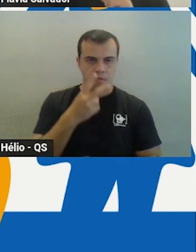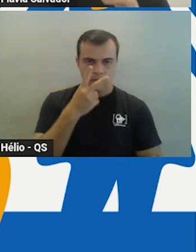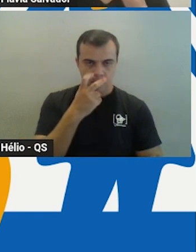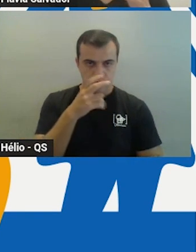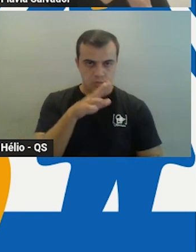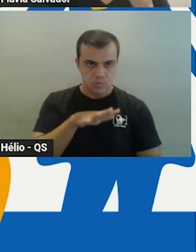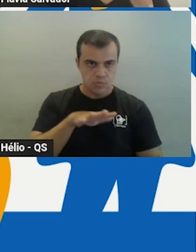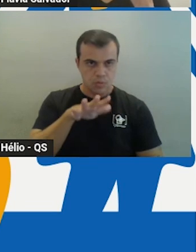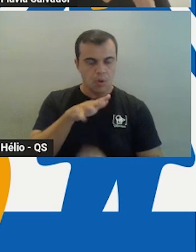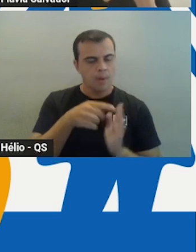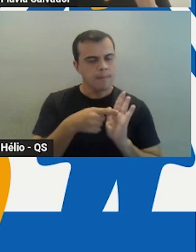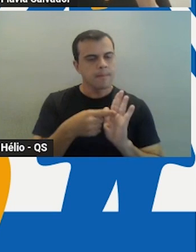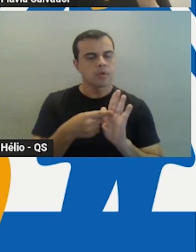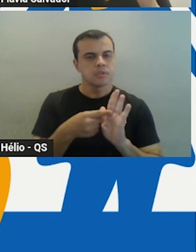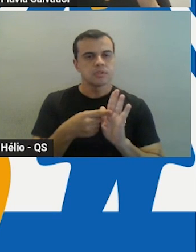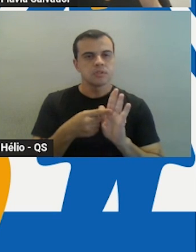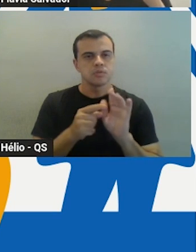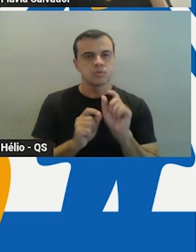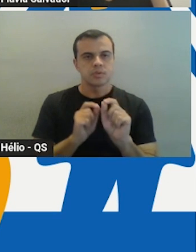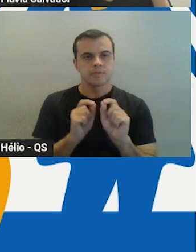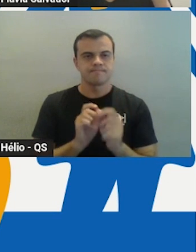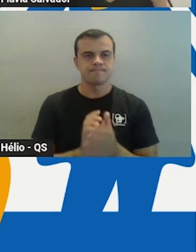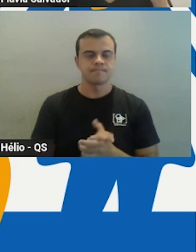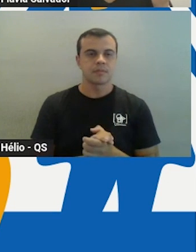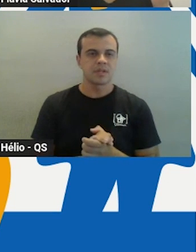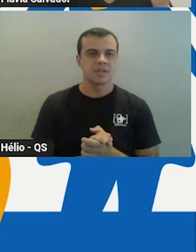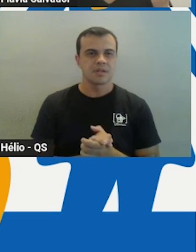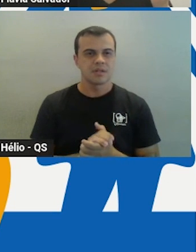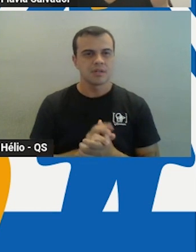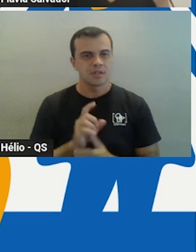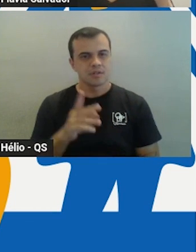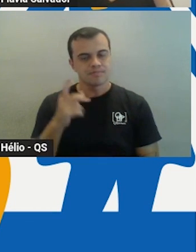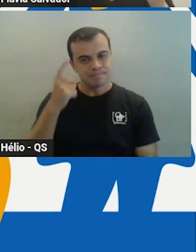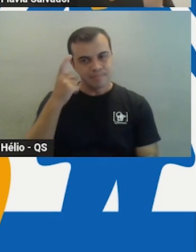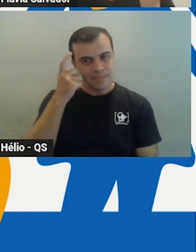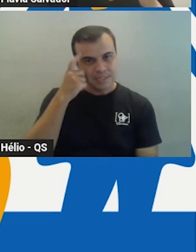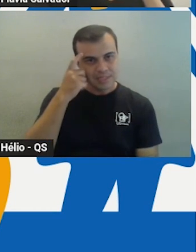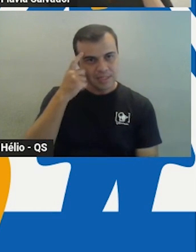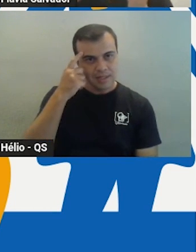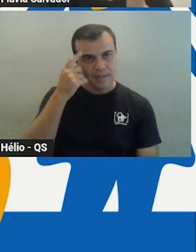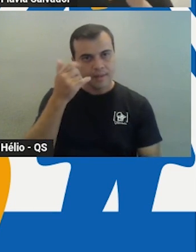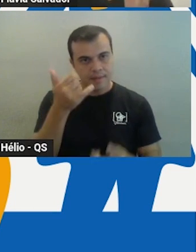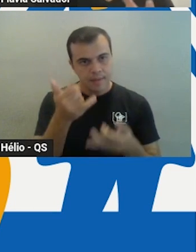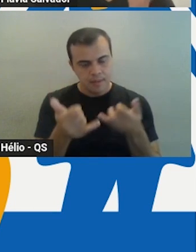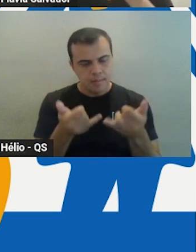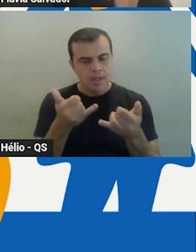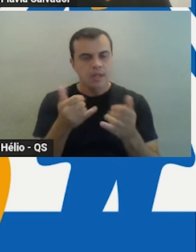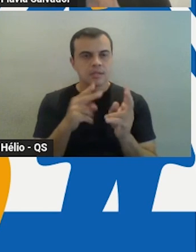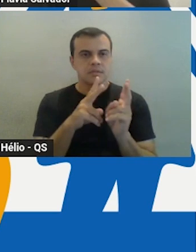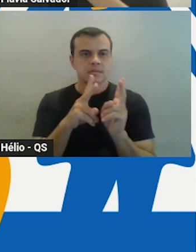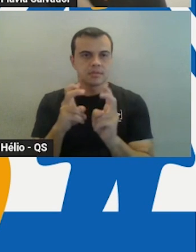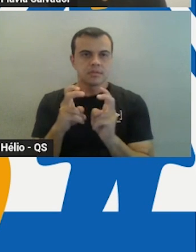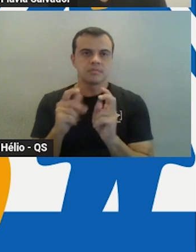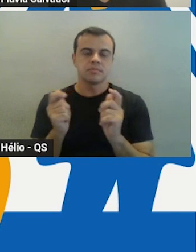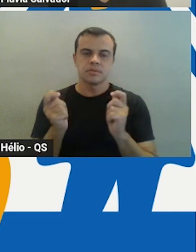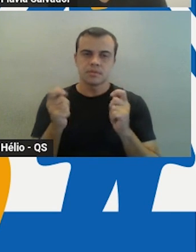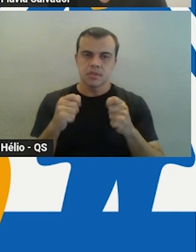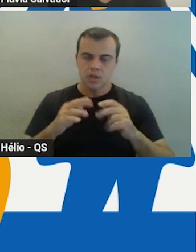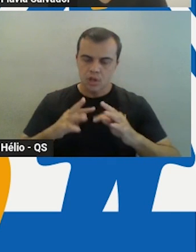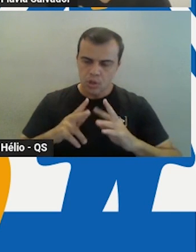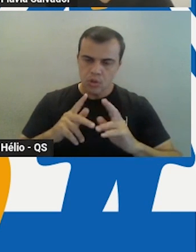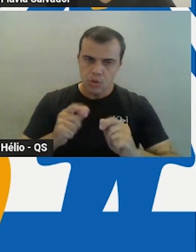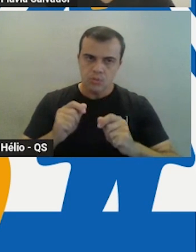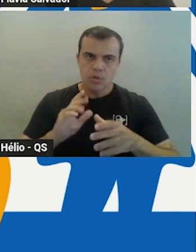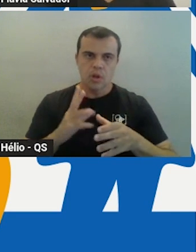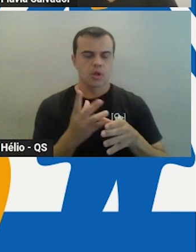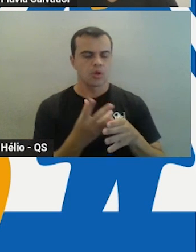visual, mostra o quê? É só a gente parar e pensar na brincadeira e pensar soluções para que todo mundo seja